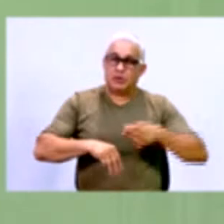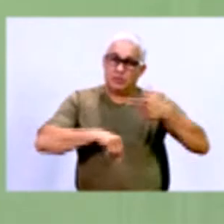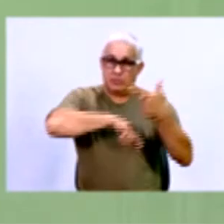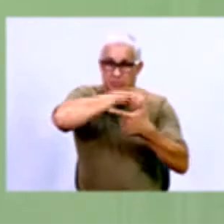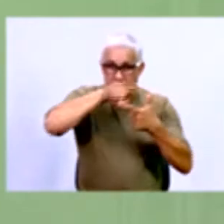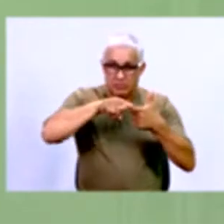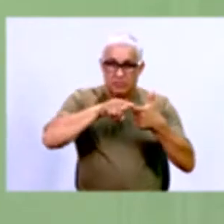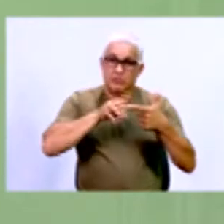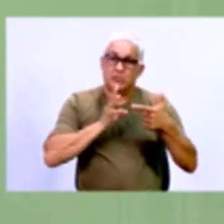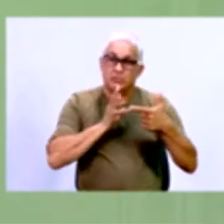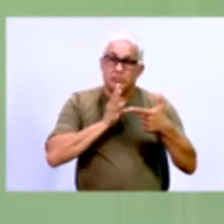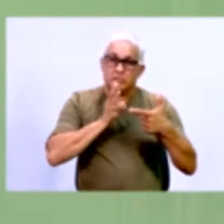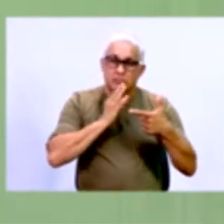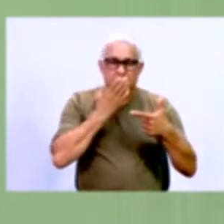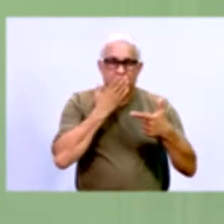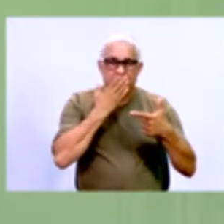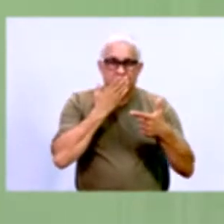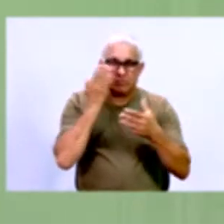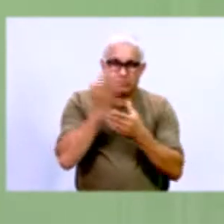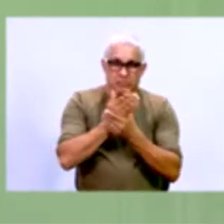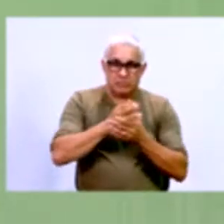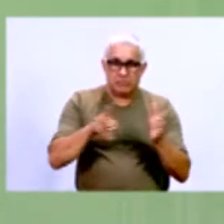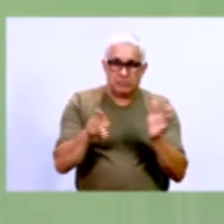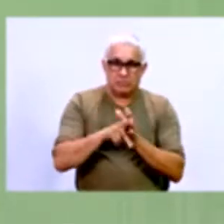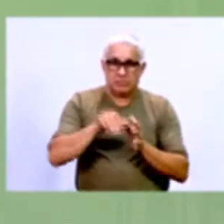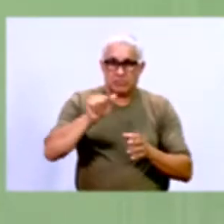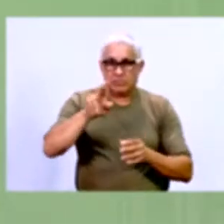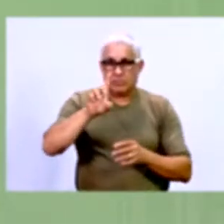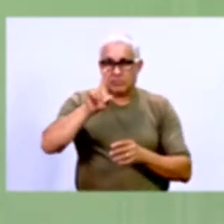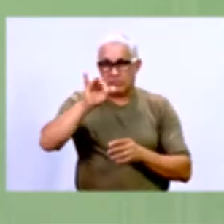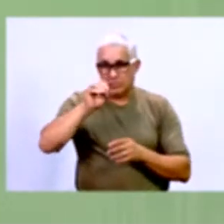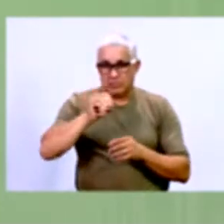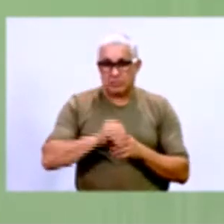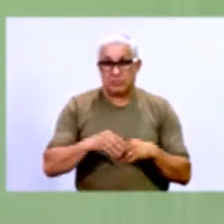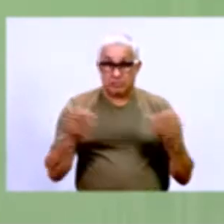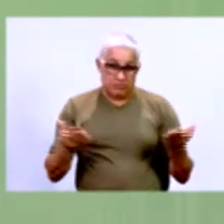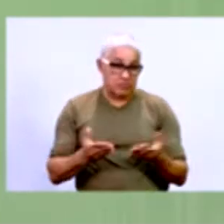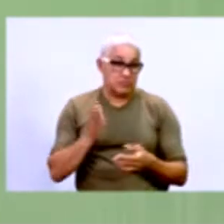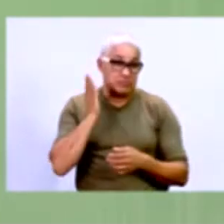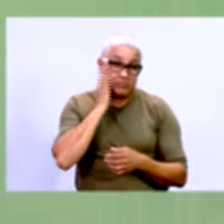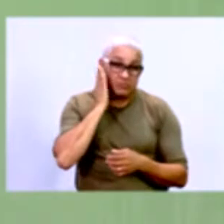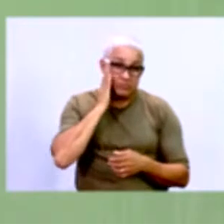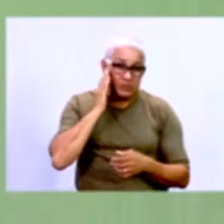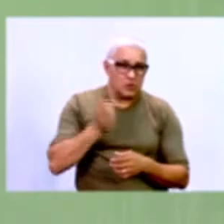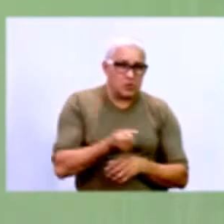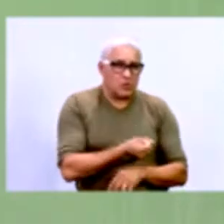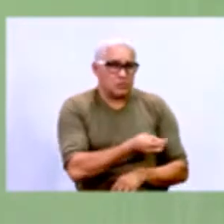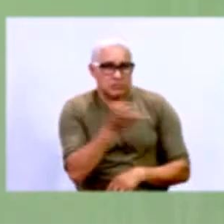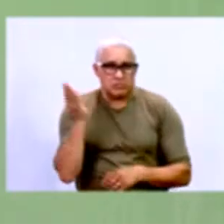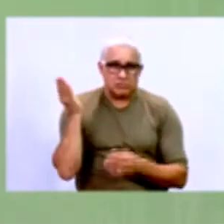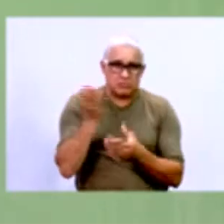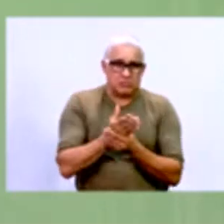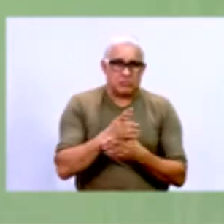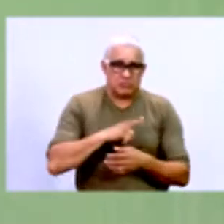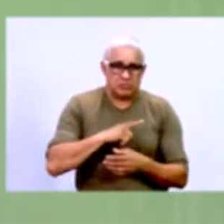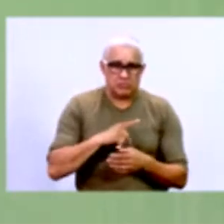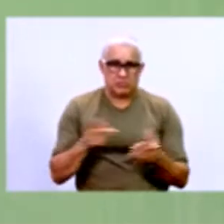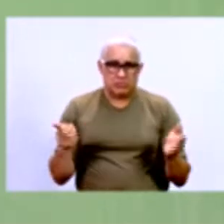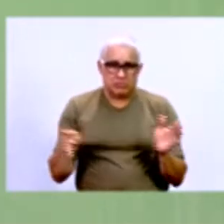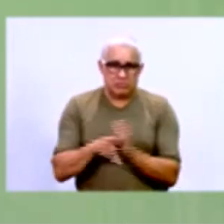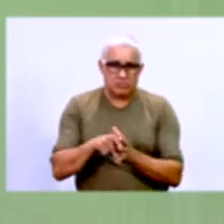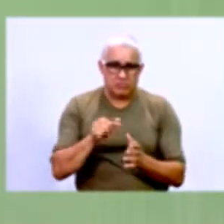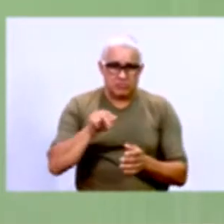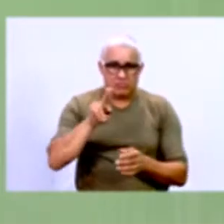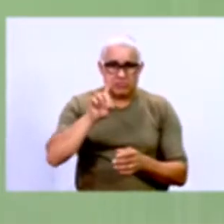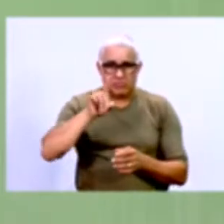Segundo, conhecer os tipos de arquivos de áudio. Então, hoje nós vamos saber quais são os arquivos que são arquivos de